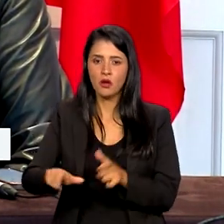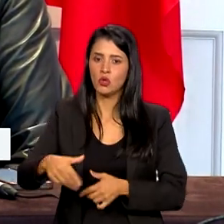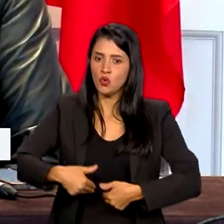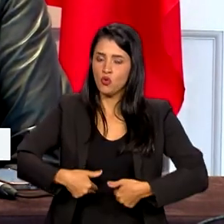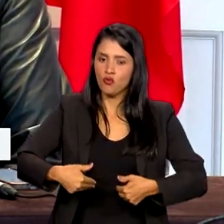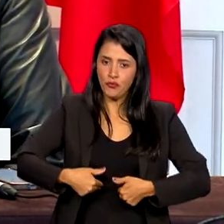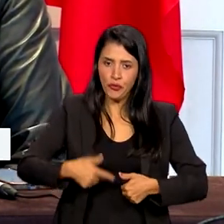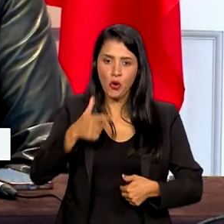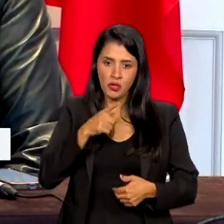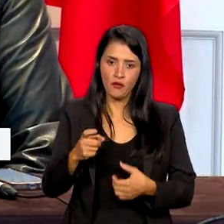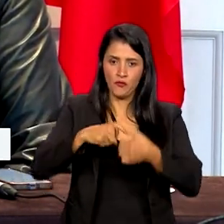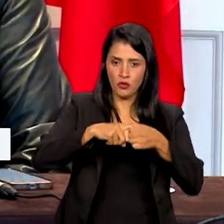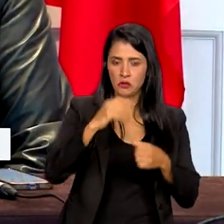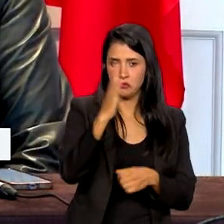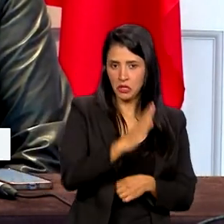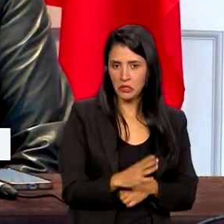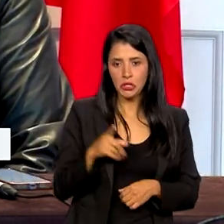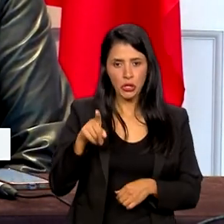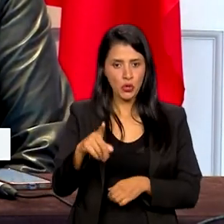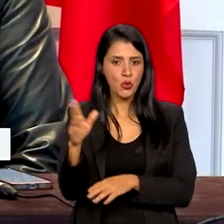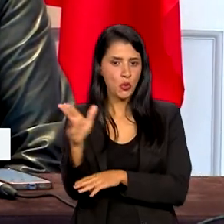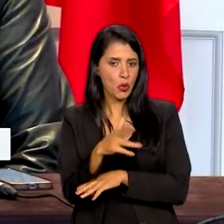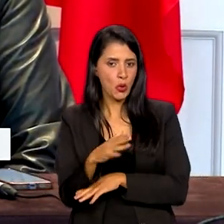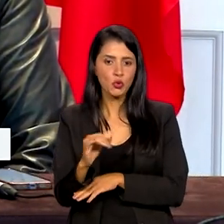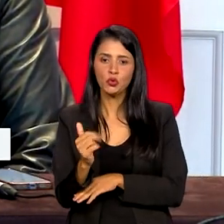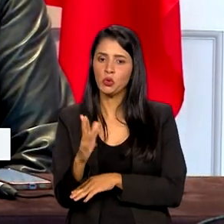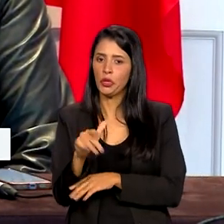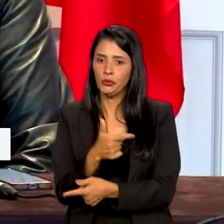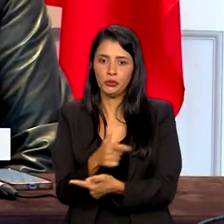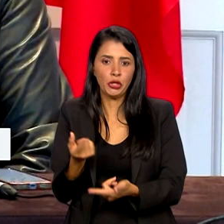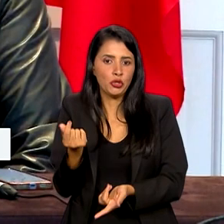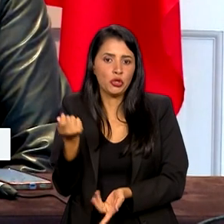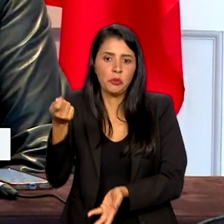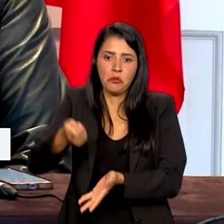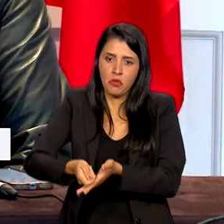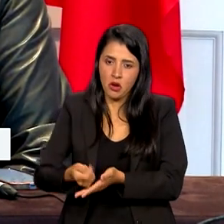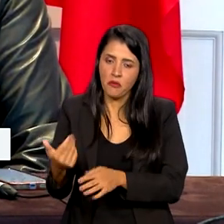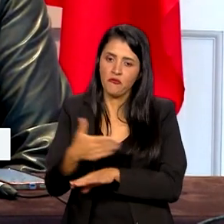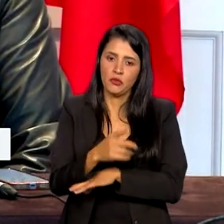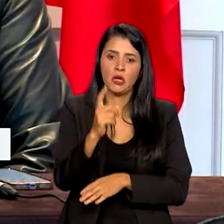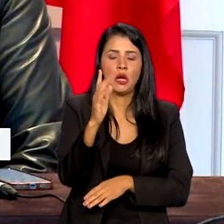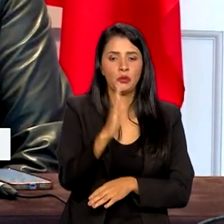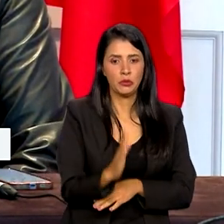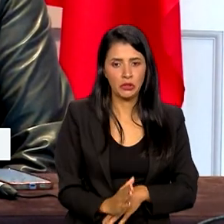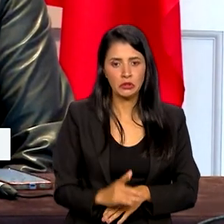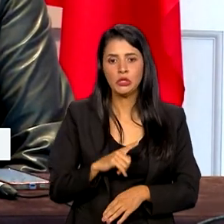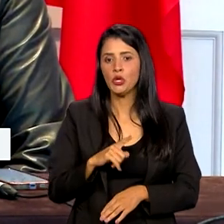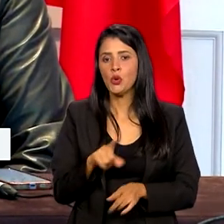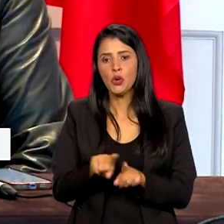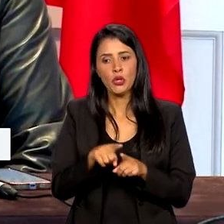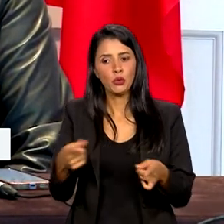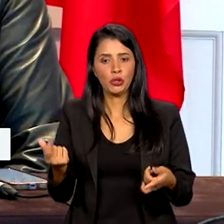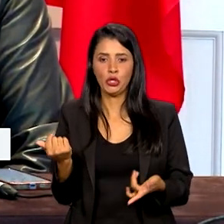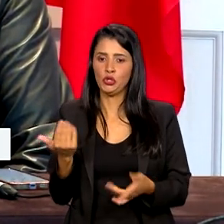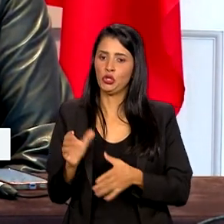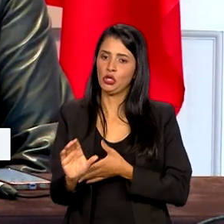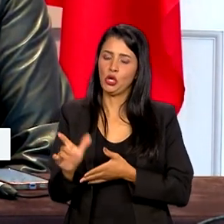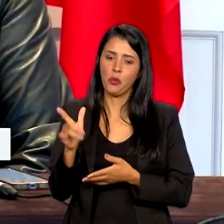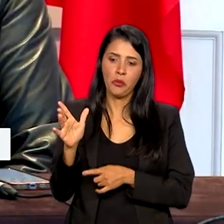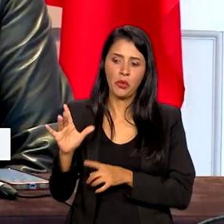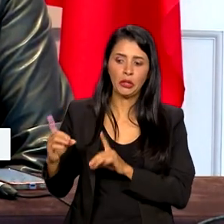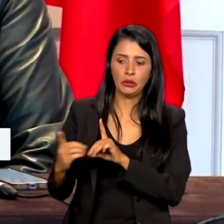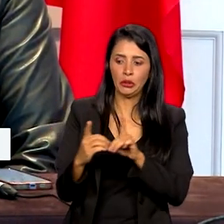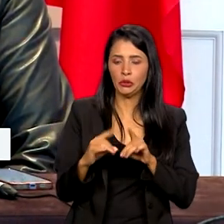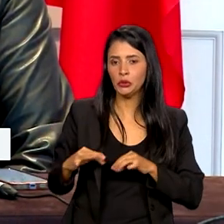querendo retornar para o Brasil. O consulado não tem dinheiro e as organizações não governamentais não têm recursos suficientes para atender todo